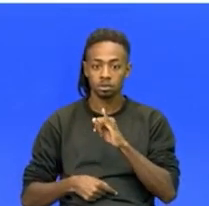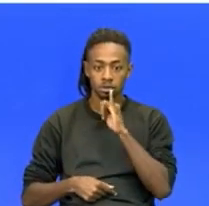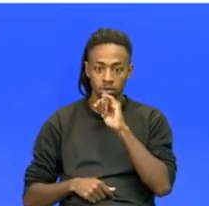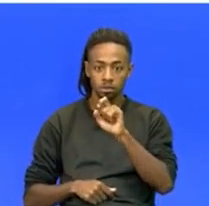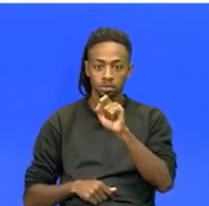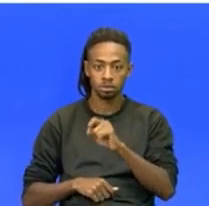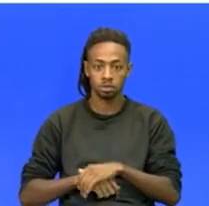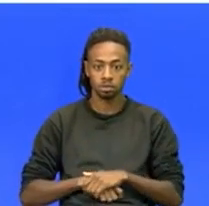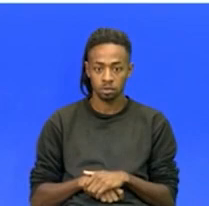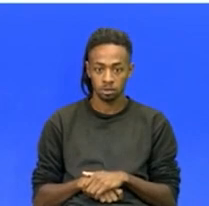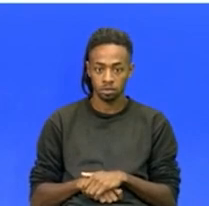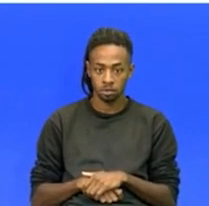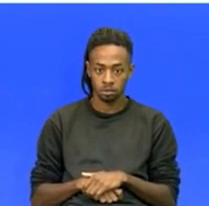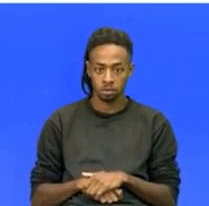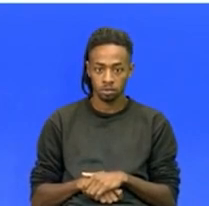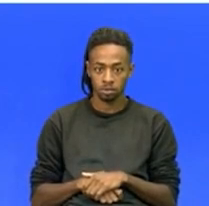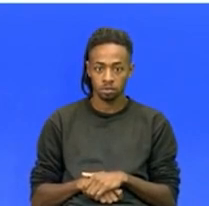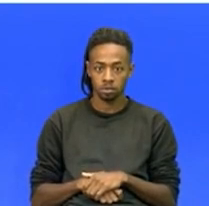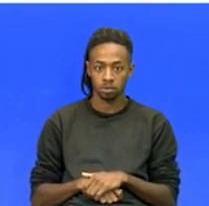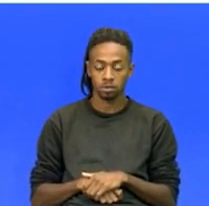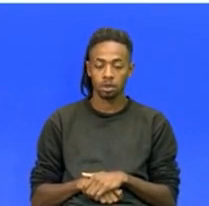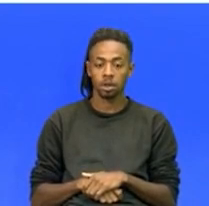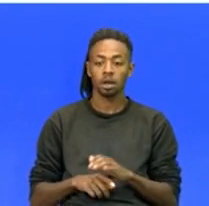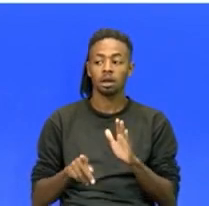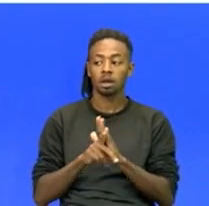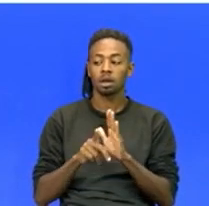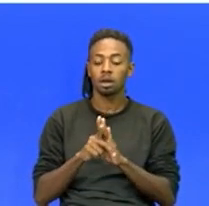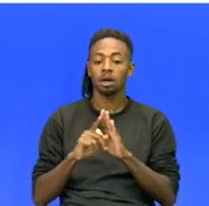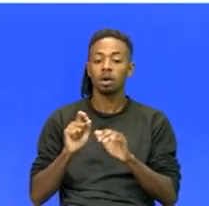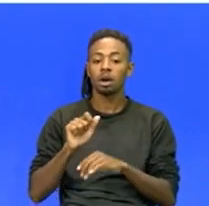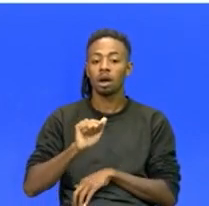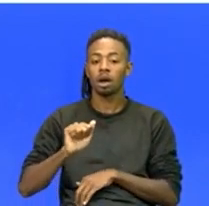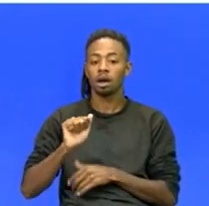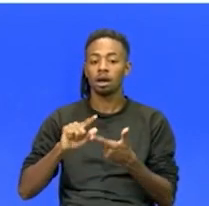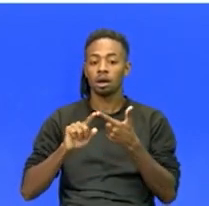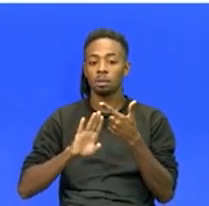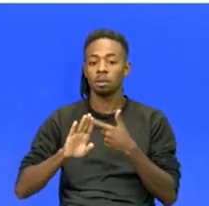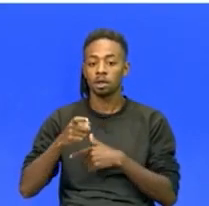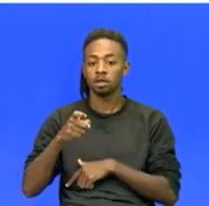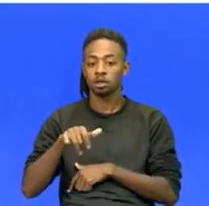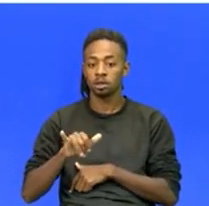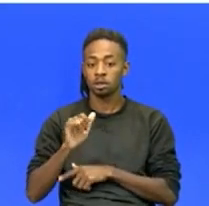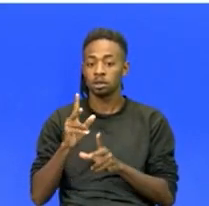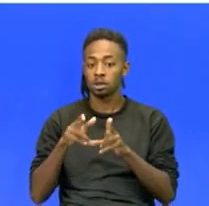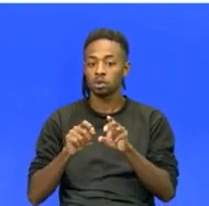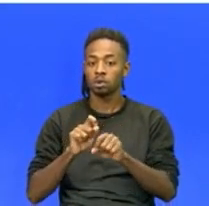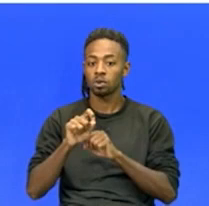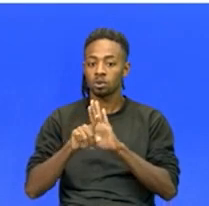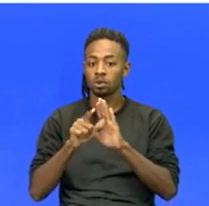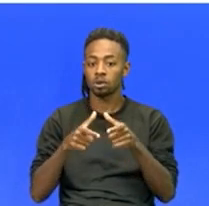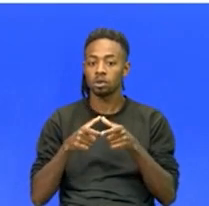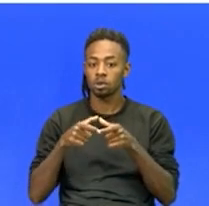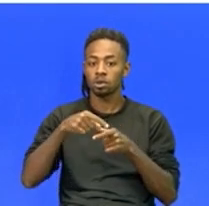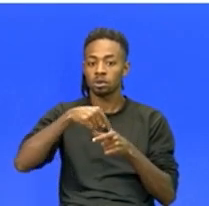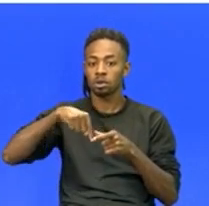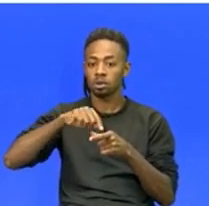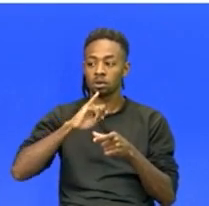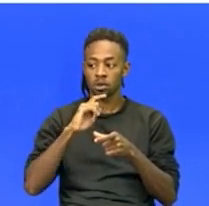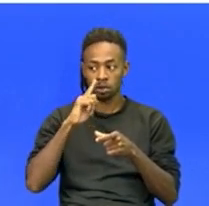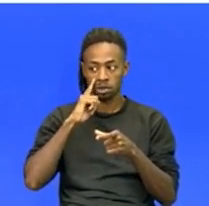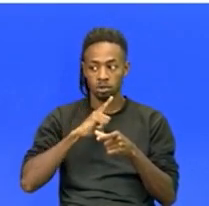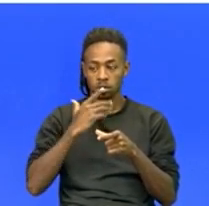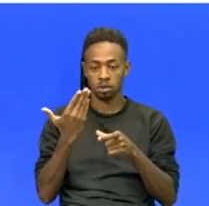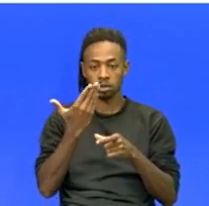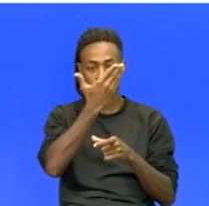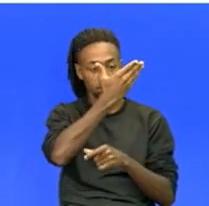em maior ou igual ao A de B, em x e y, como uma bola aberta com o centro aqui.